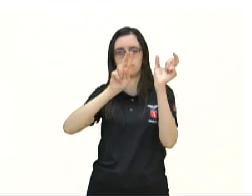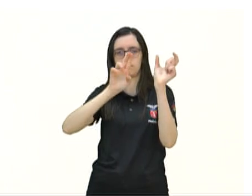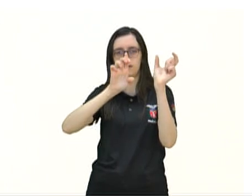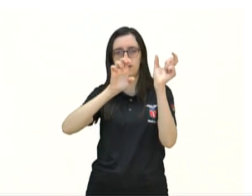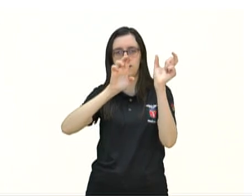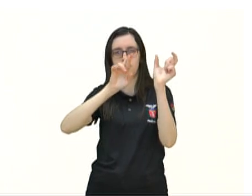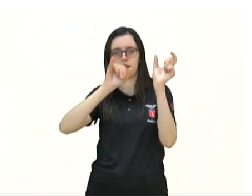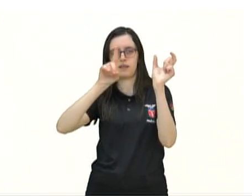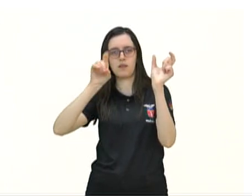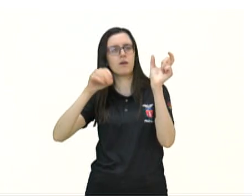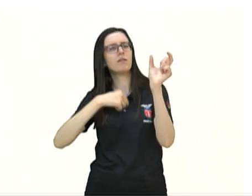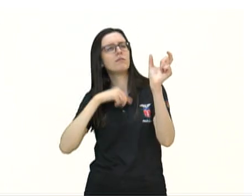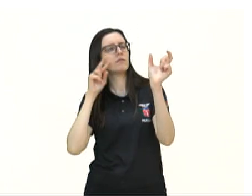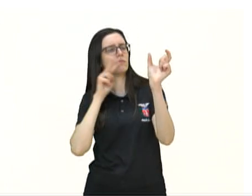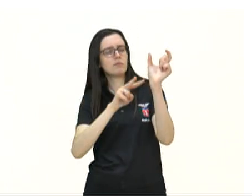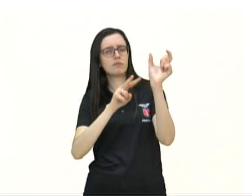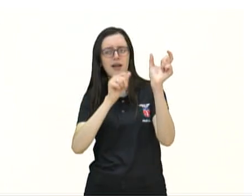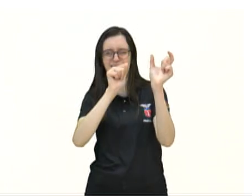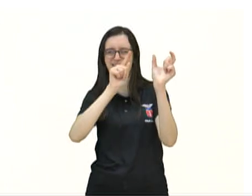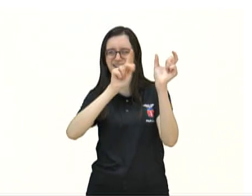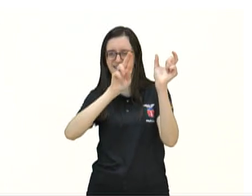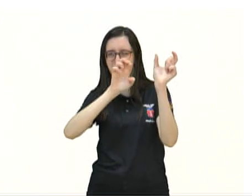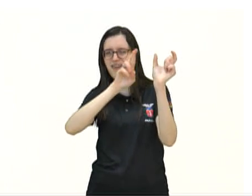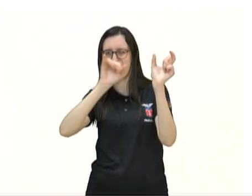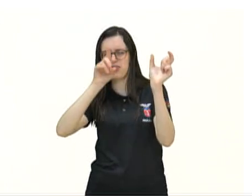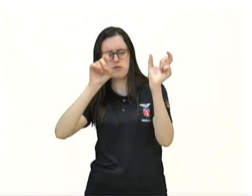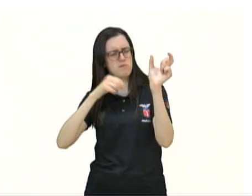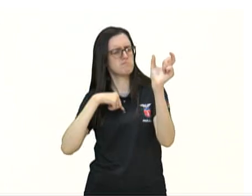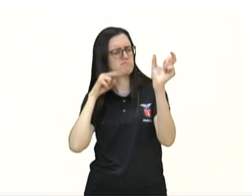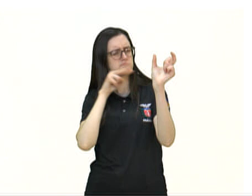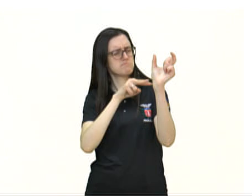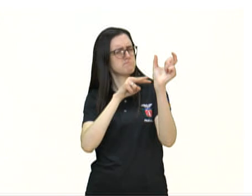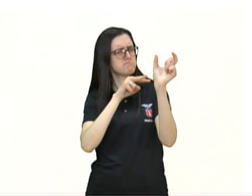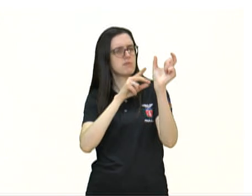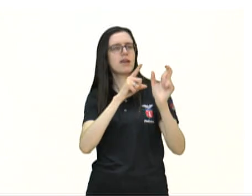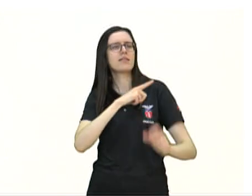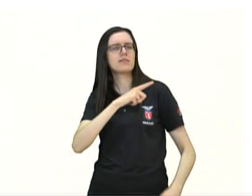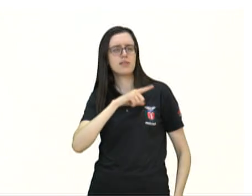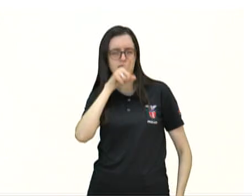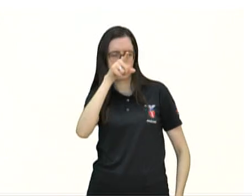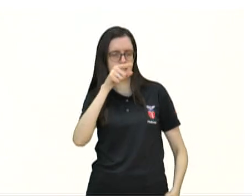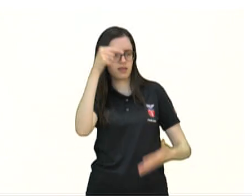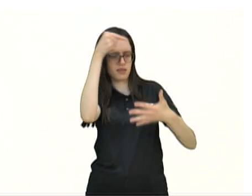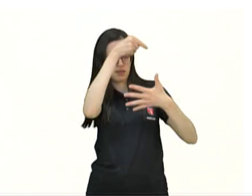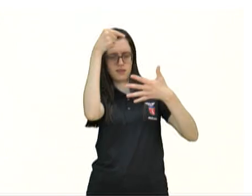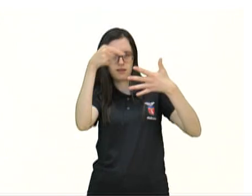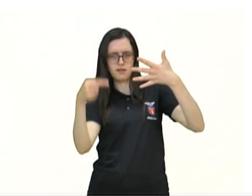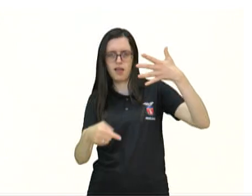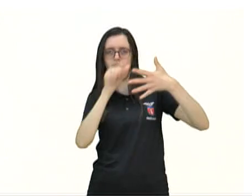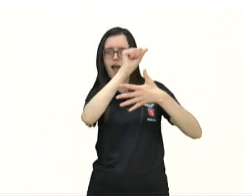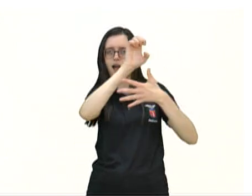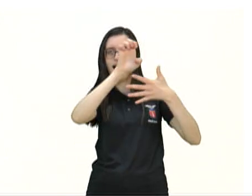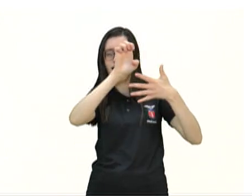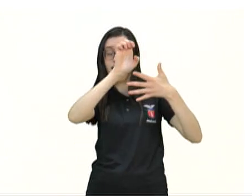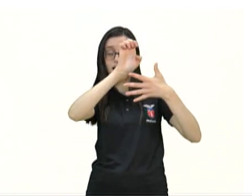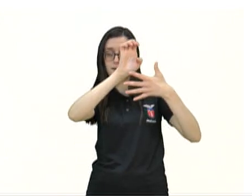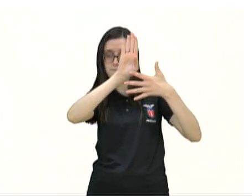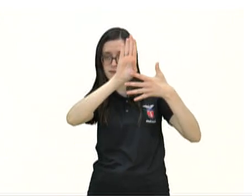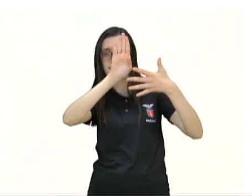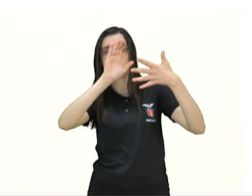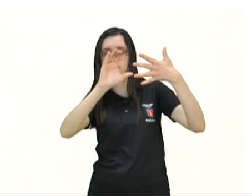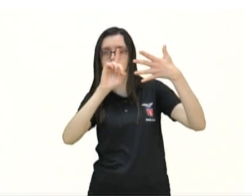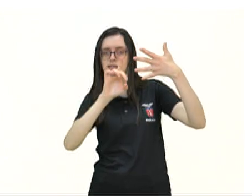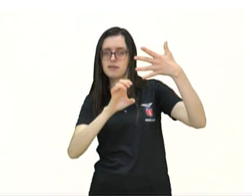o quê? Eu tenho essas atividades, essas alternativas aqui. O que está aparecendo ali nesta